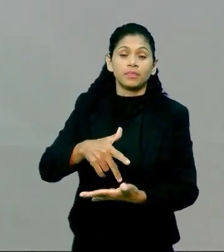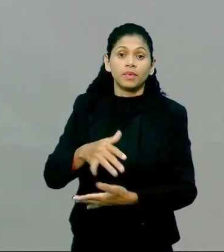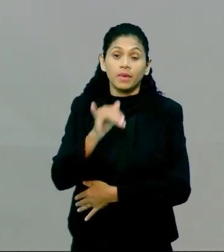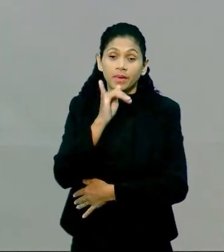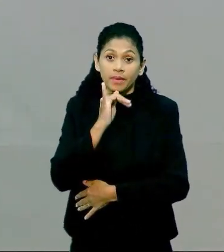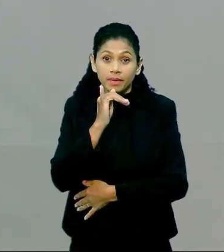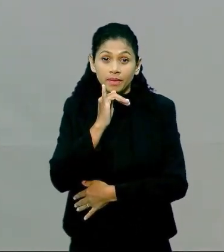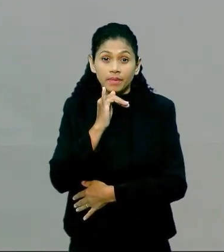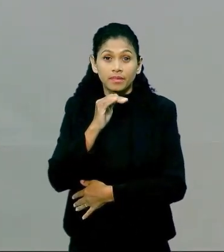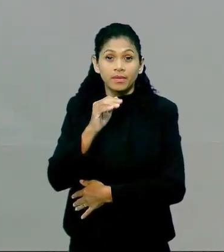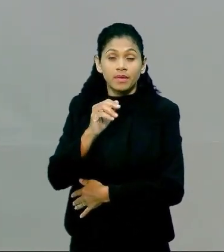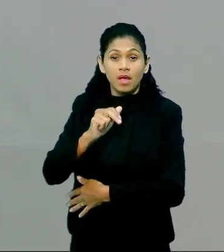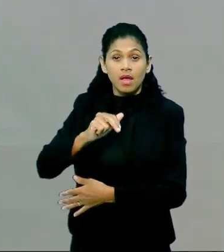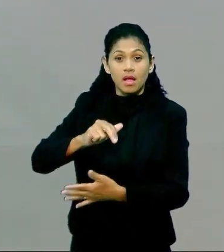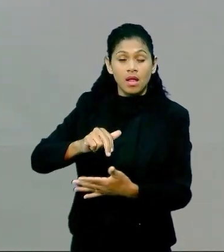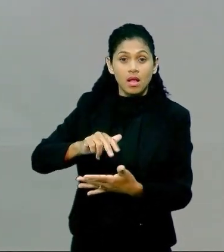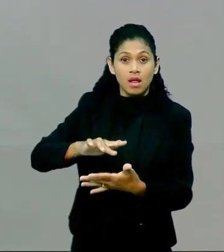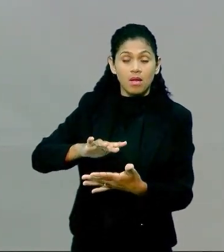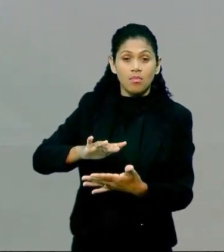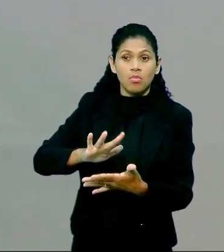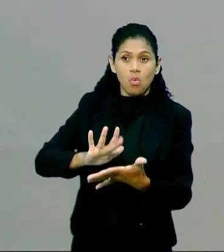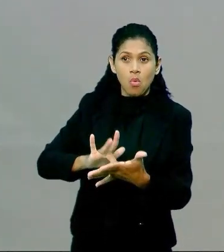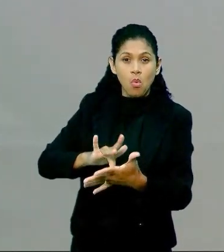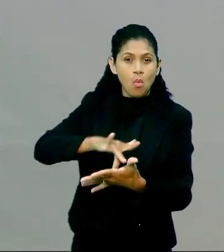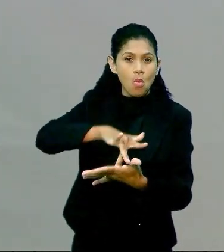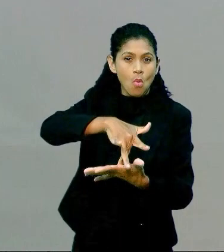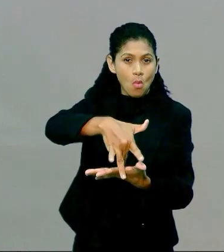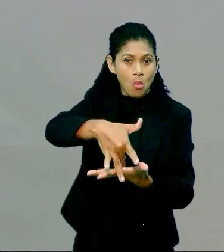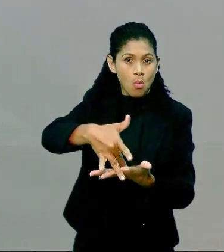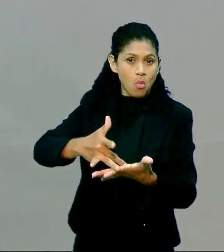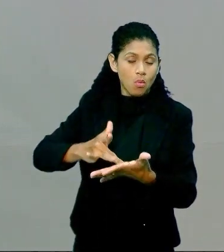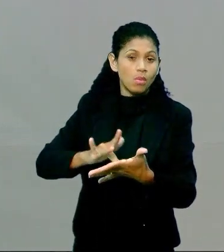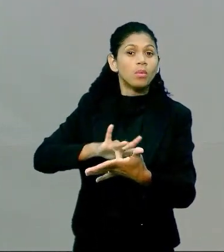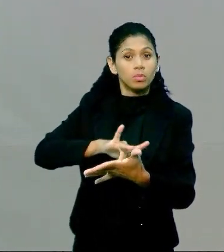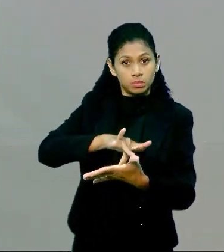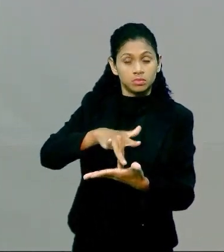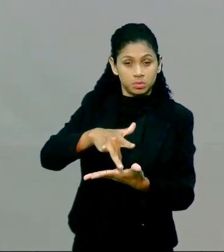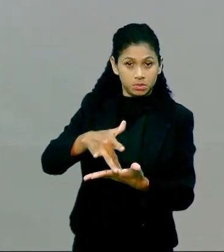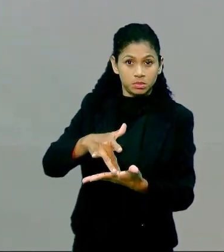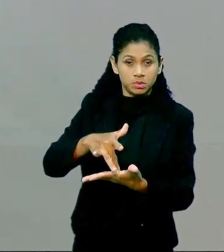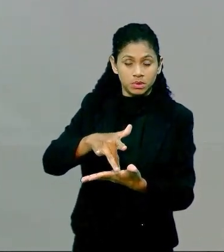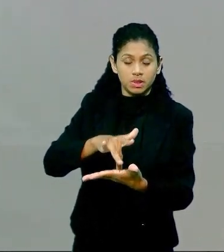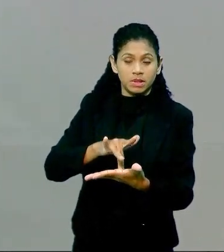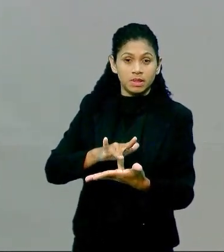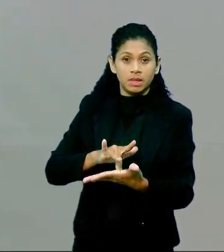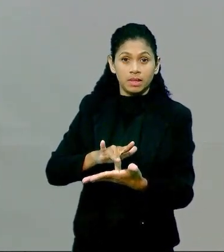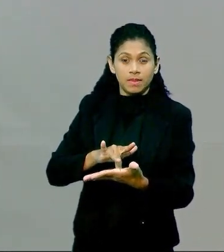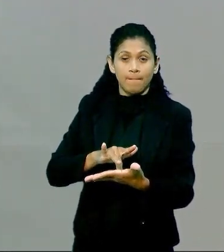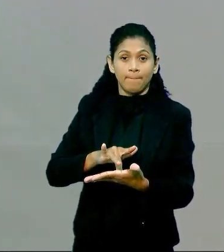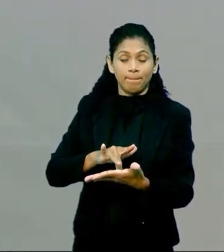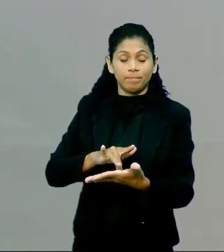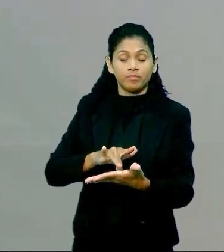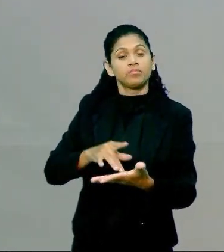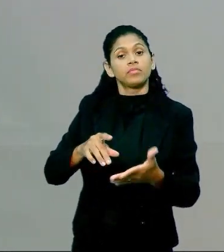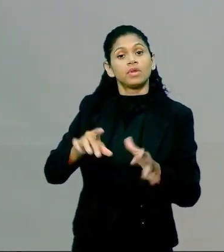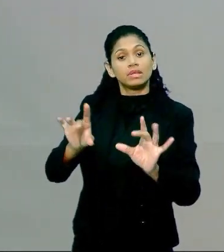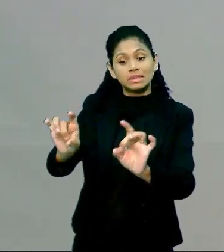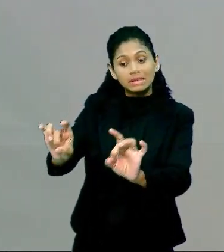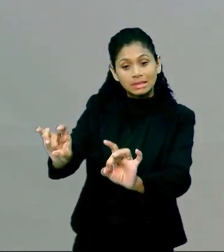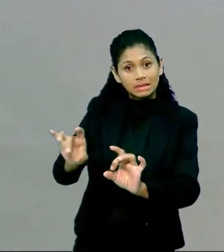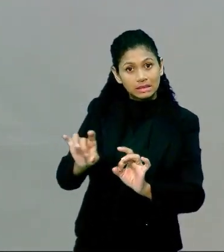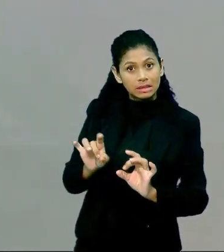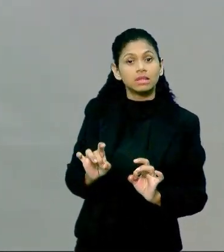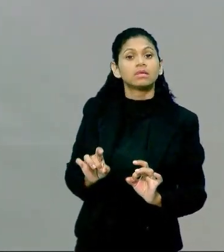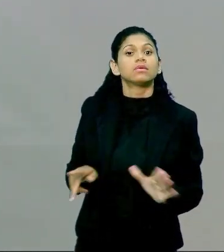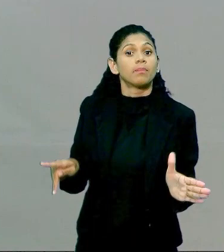ouvido falar em espacate, plié, que são técnicas da dança. Então, são ferramentas, são